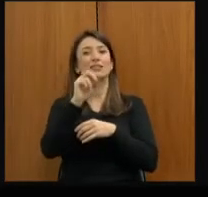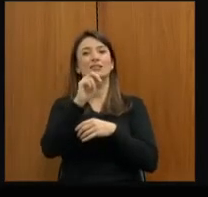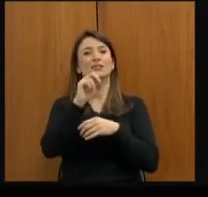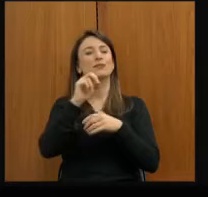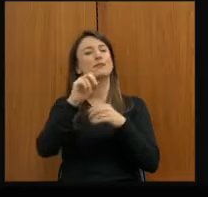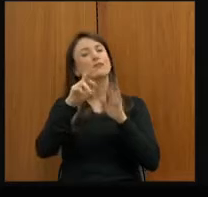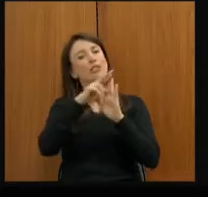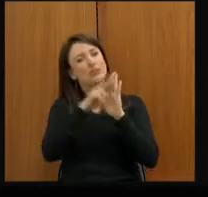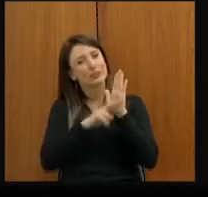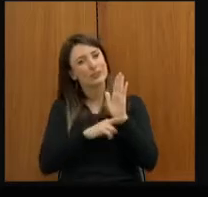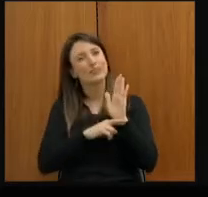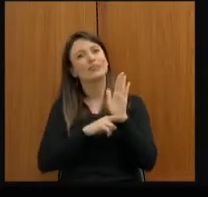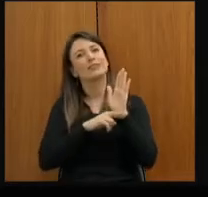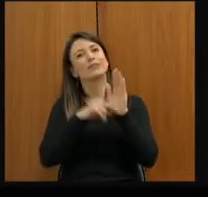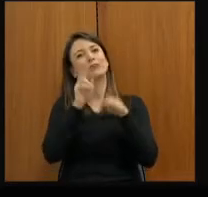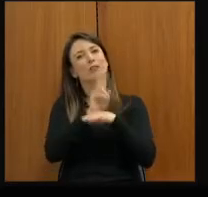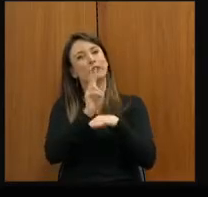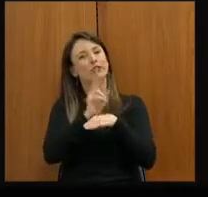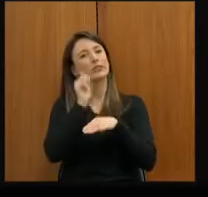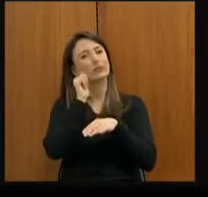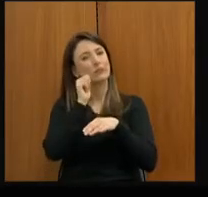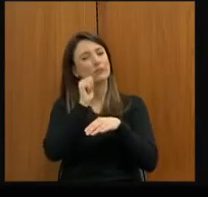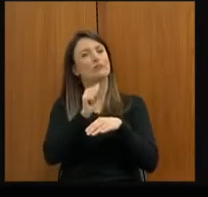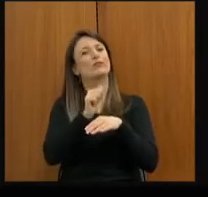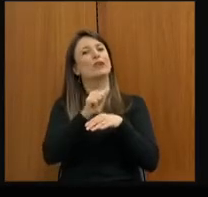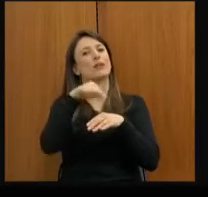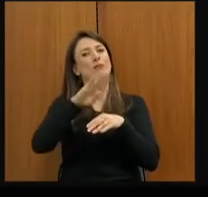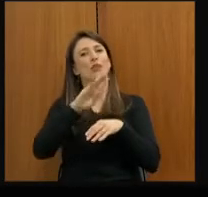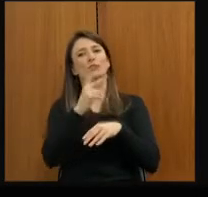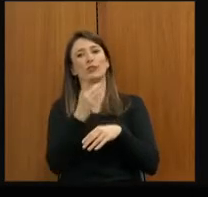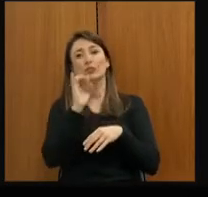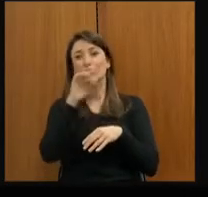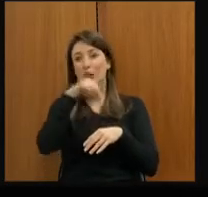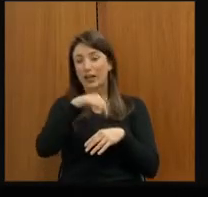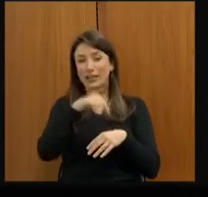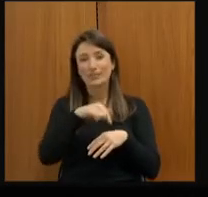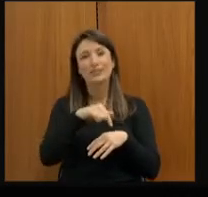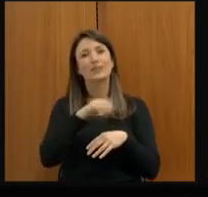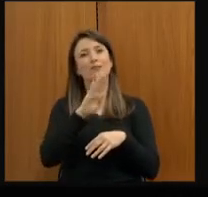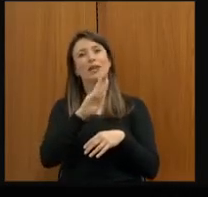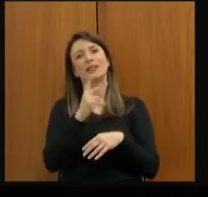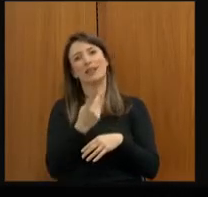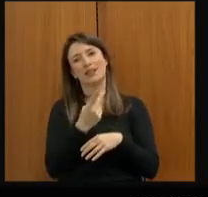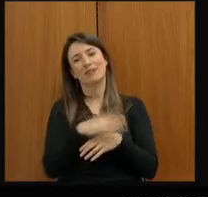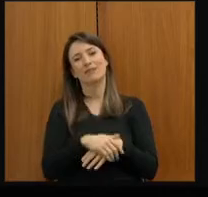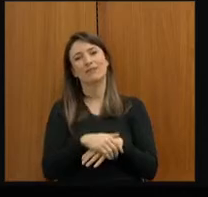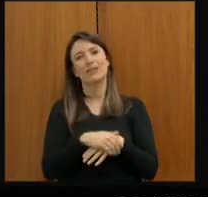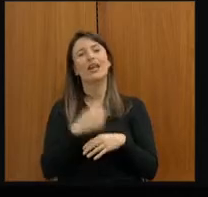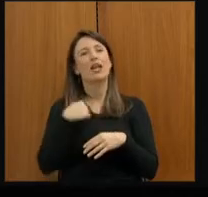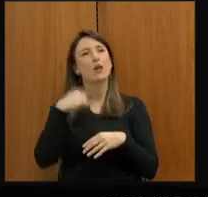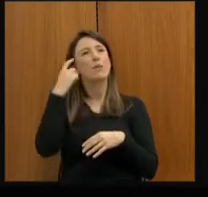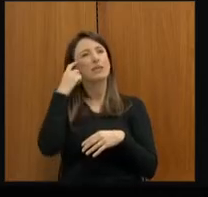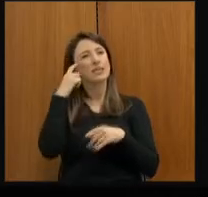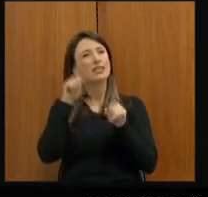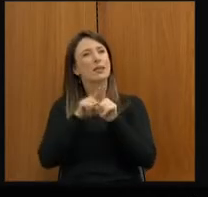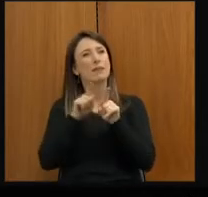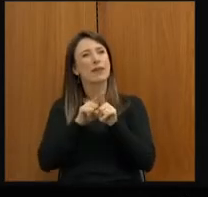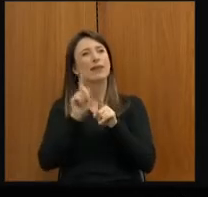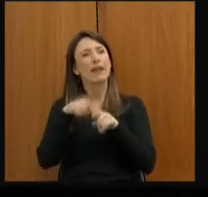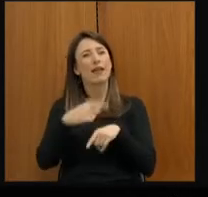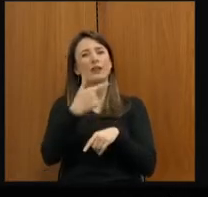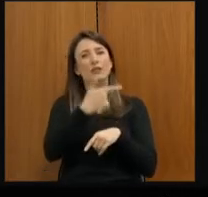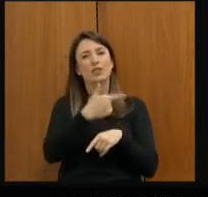é só em BH como a Doutora Patrícia falou Eu também tava com essa ideia de 297 com